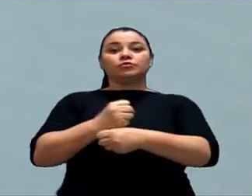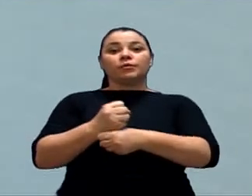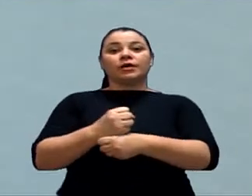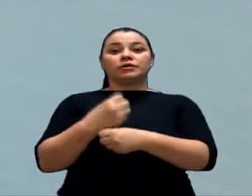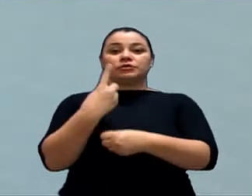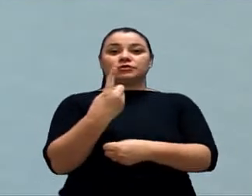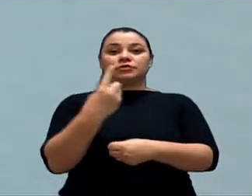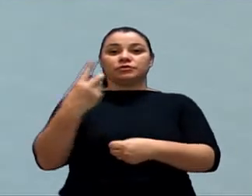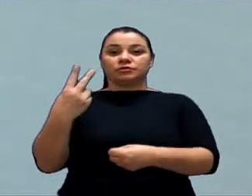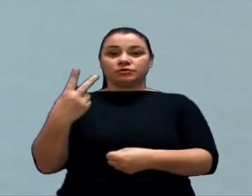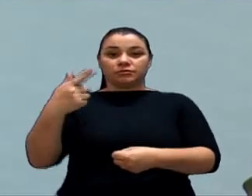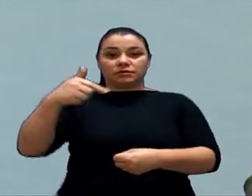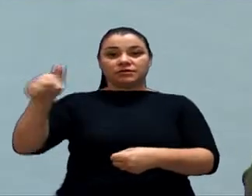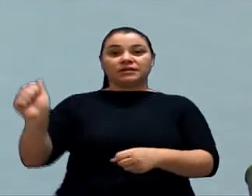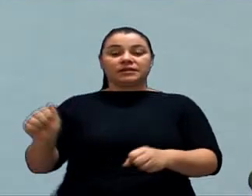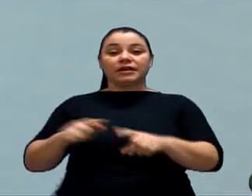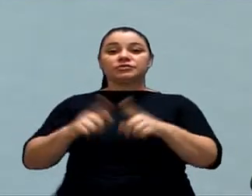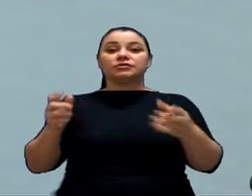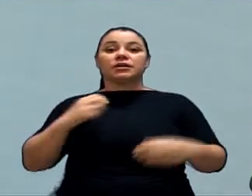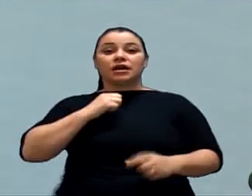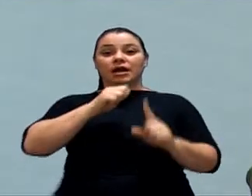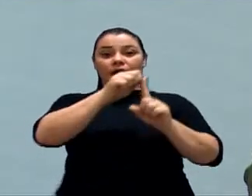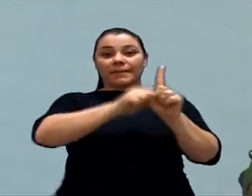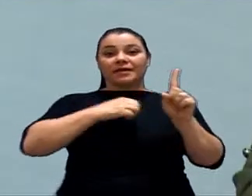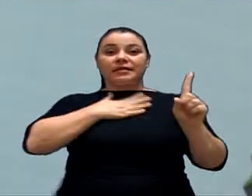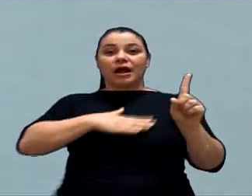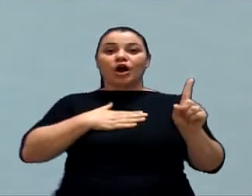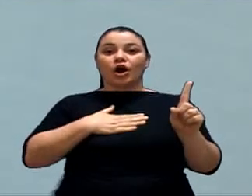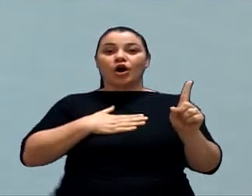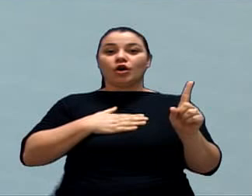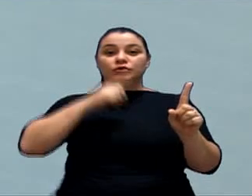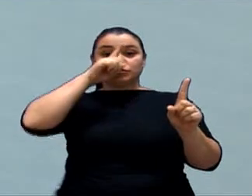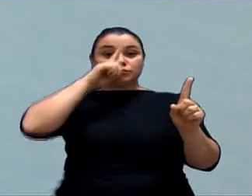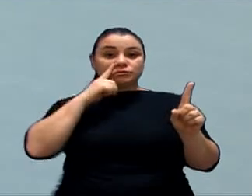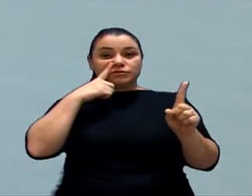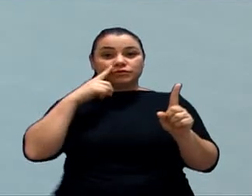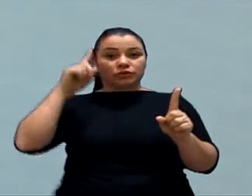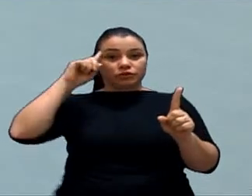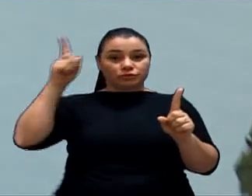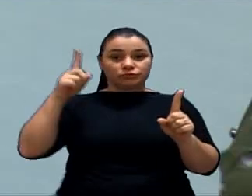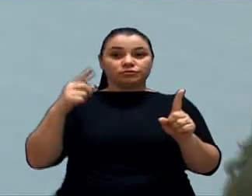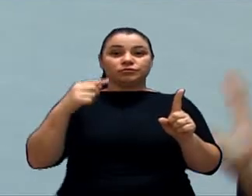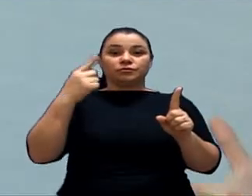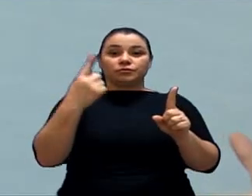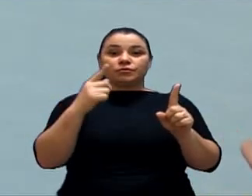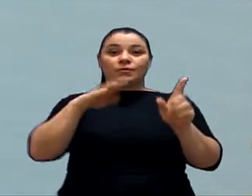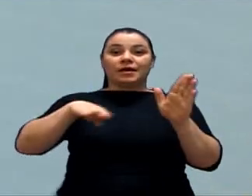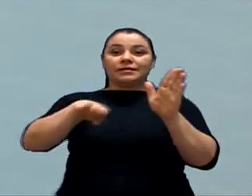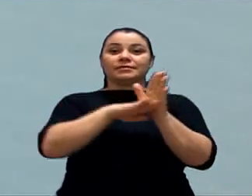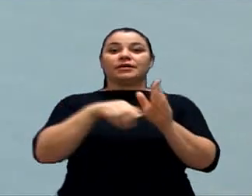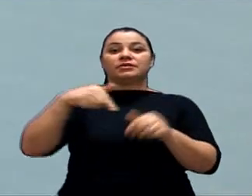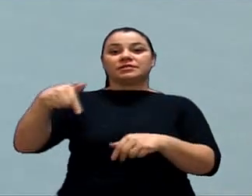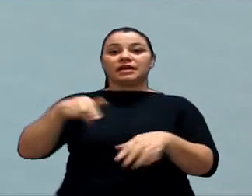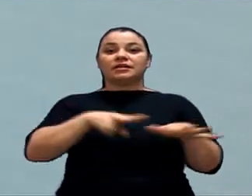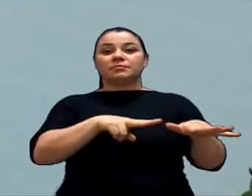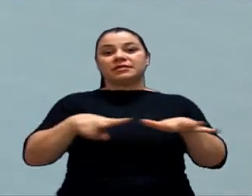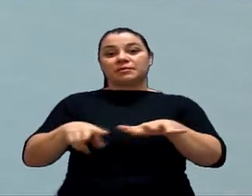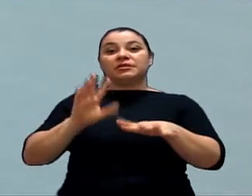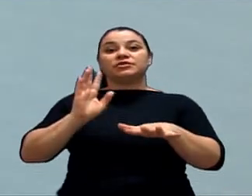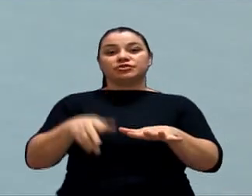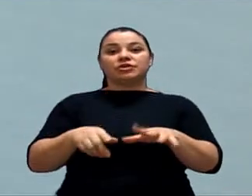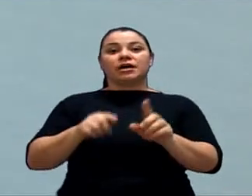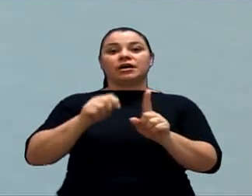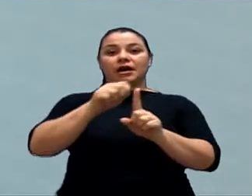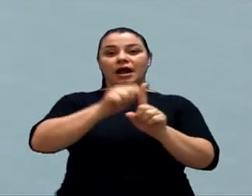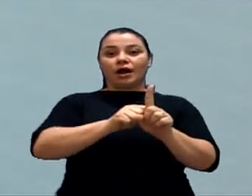a semana agosto dourado no Brasil, que é de 1 a 7 de agosto, então nós já estamos na semana Agosto Dourado, que